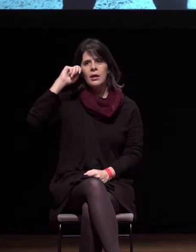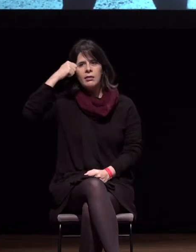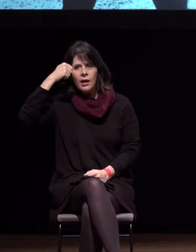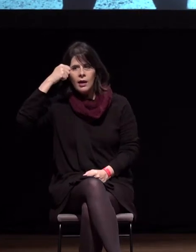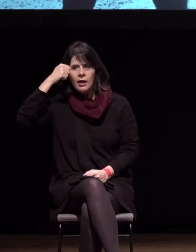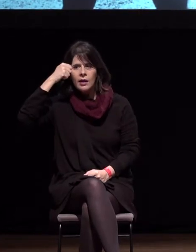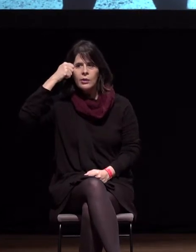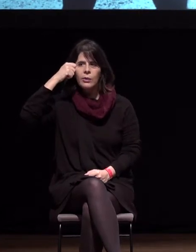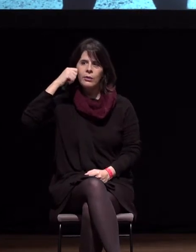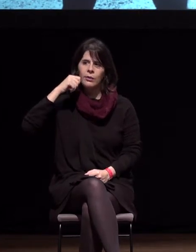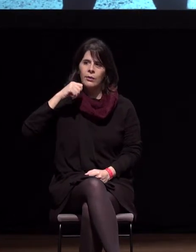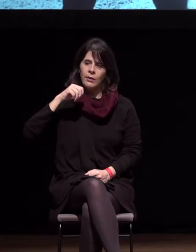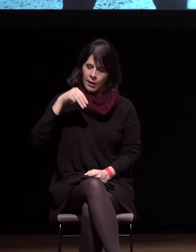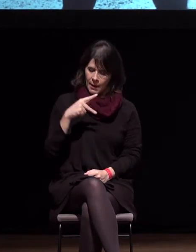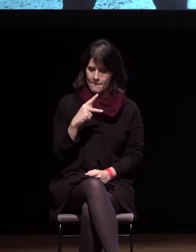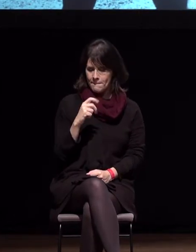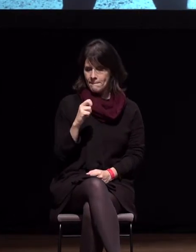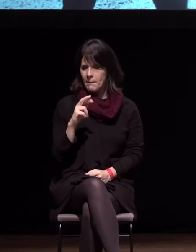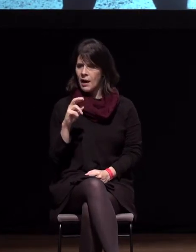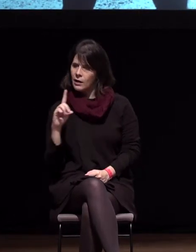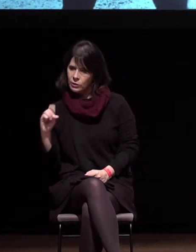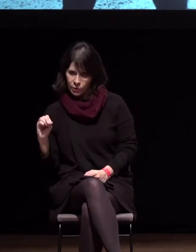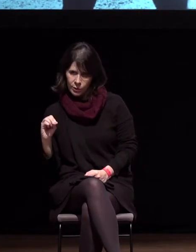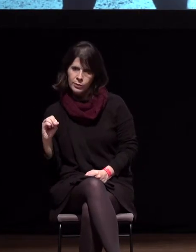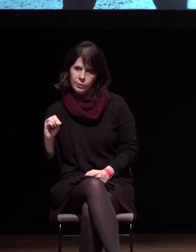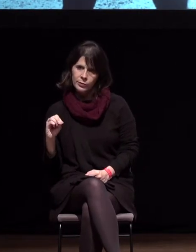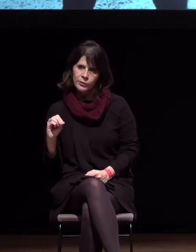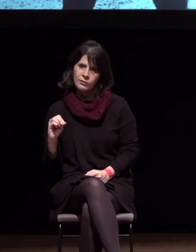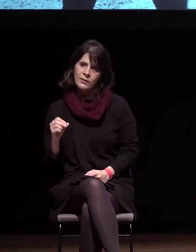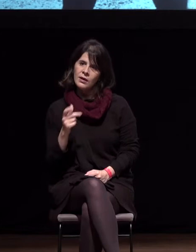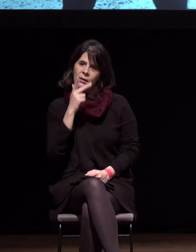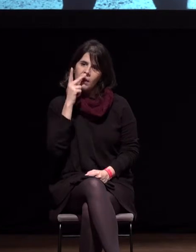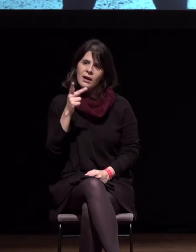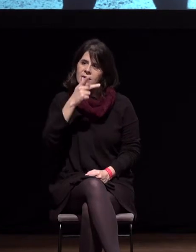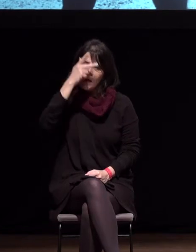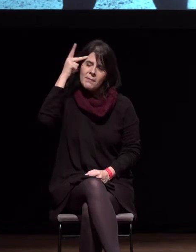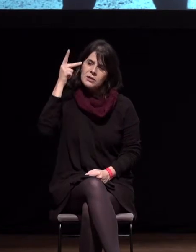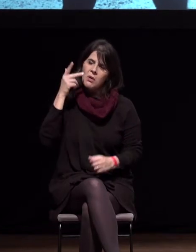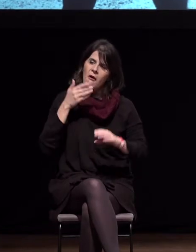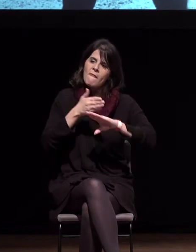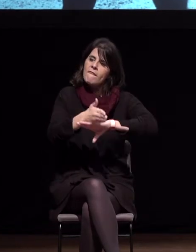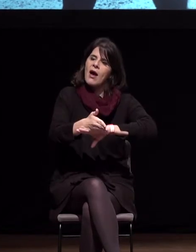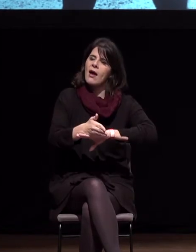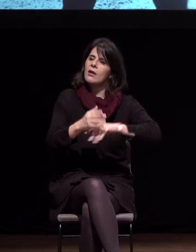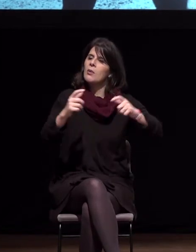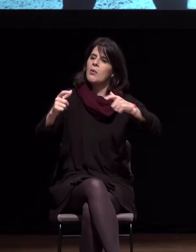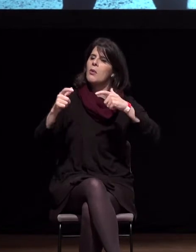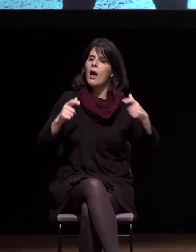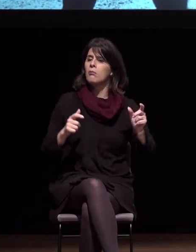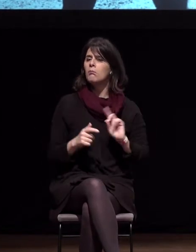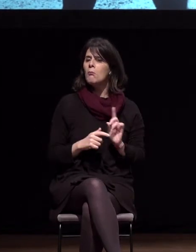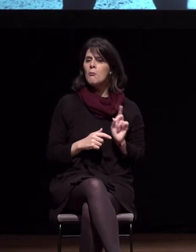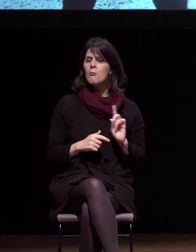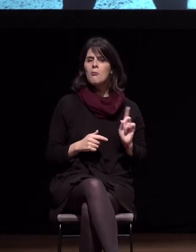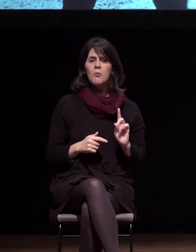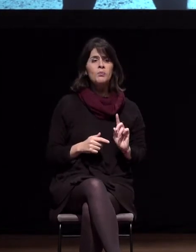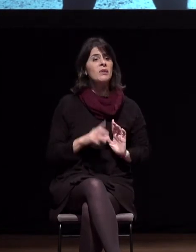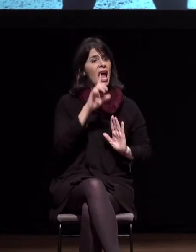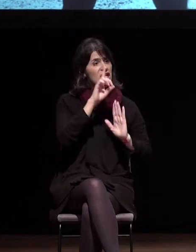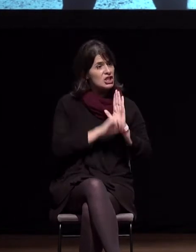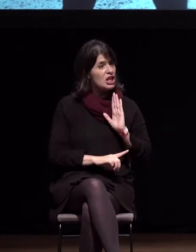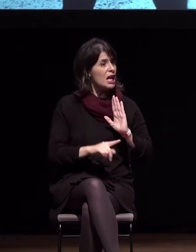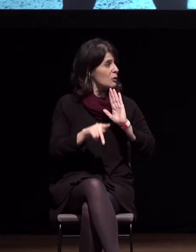pessoas elas não vão em algumas áreas e alguns equipamentos públicos da cidade de São Paulo, que é direito de todos, porque elas não